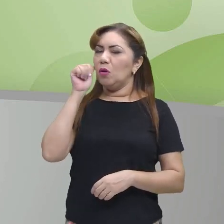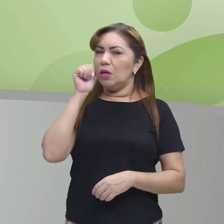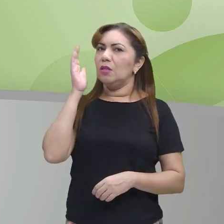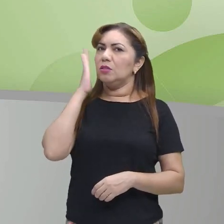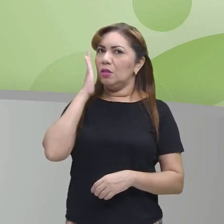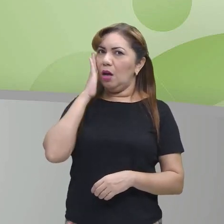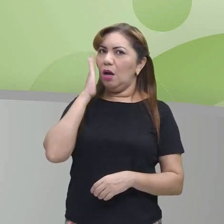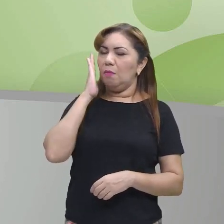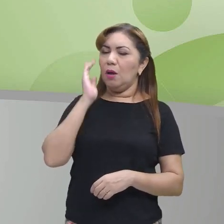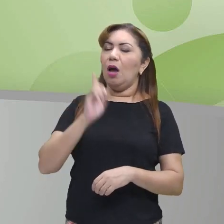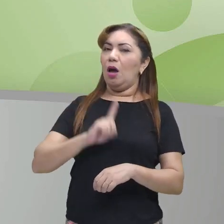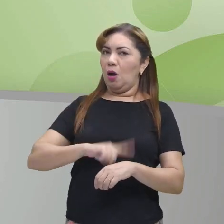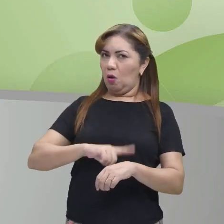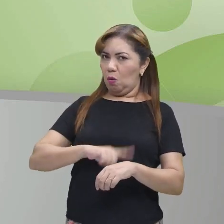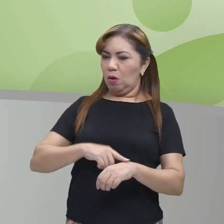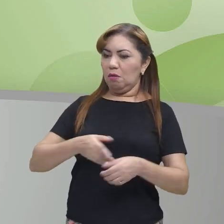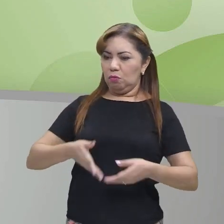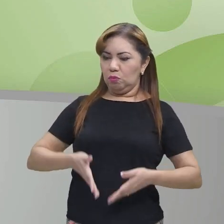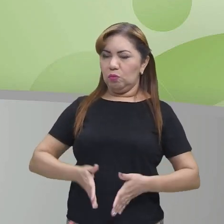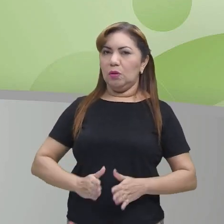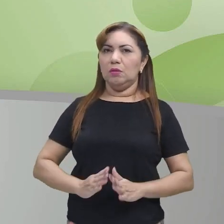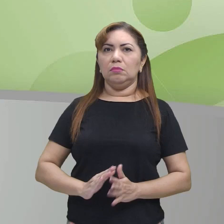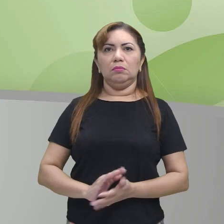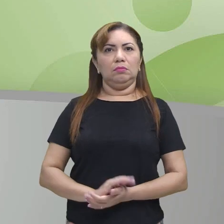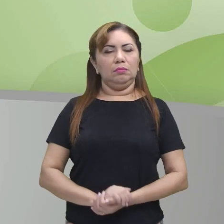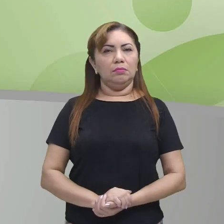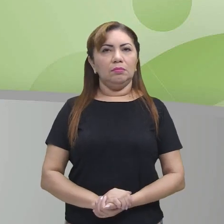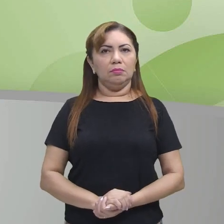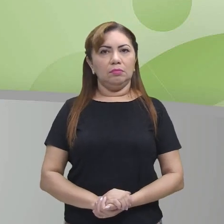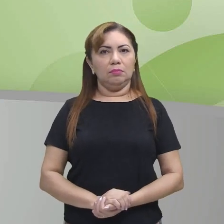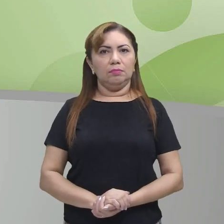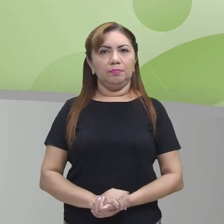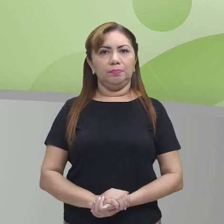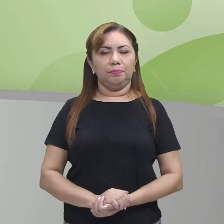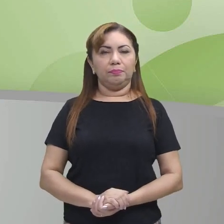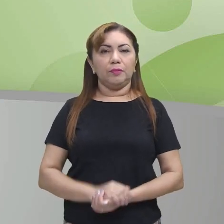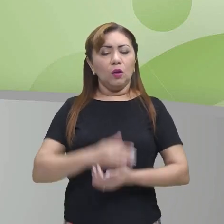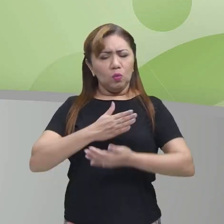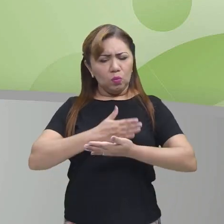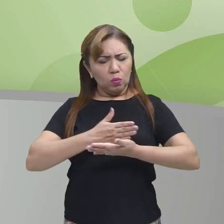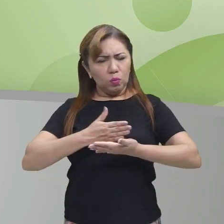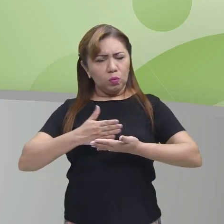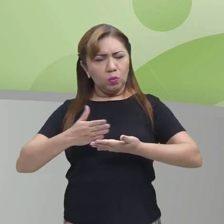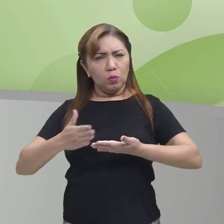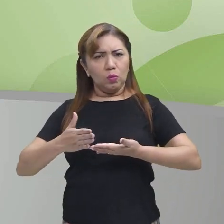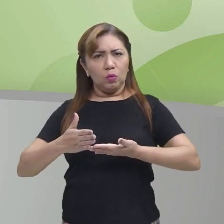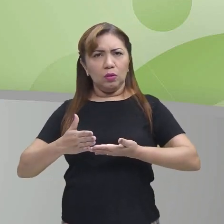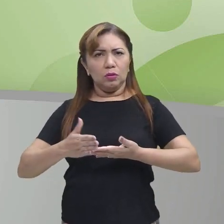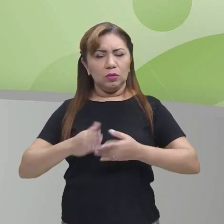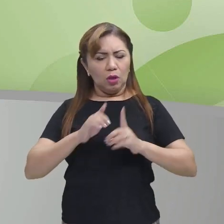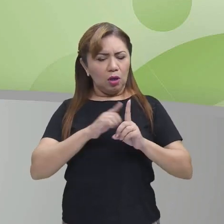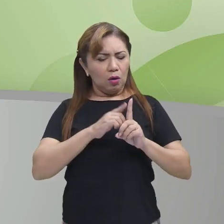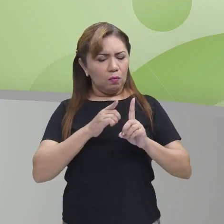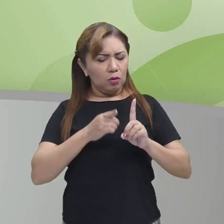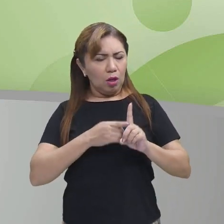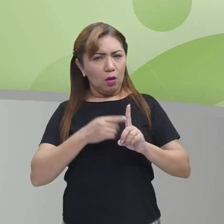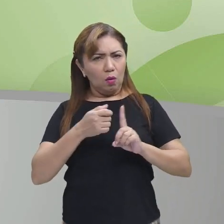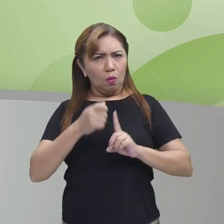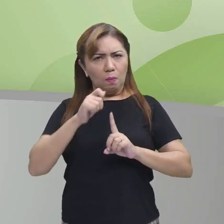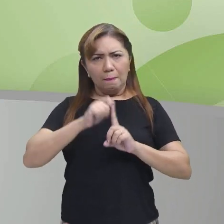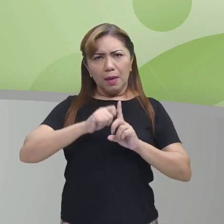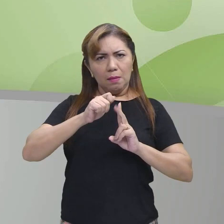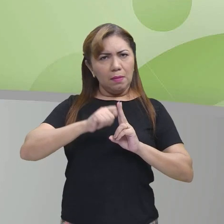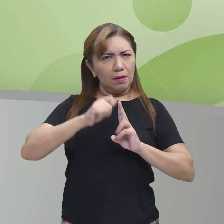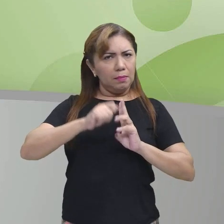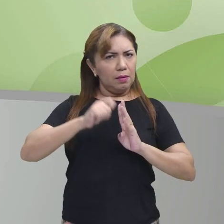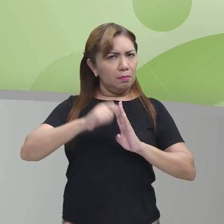vai acontecer o parto, né? Então, durante a gestação, que dura 9 meses,